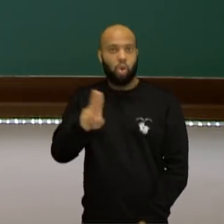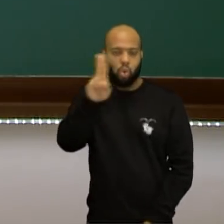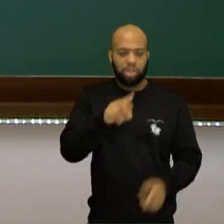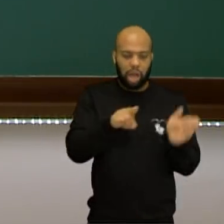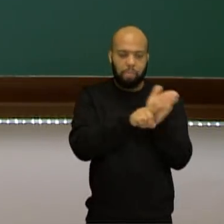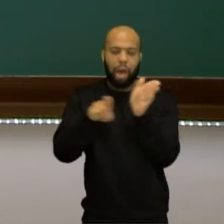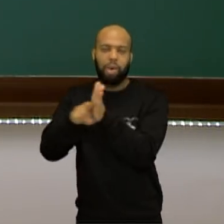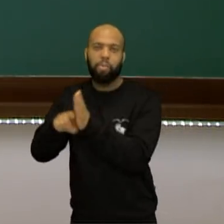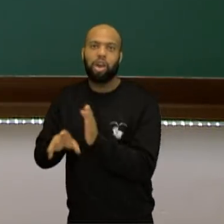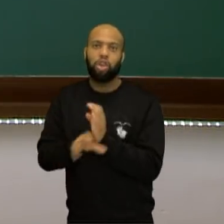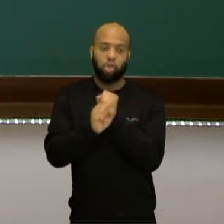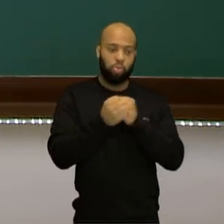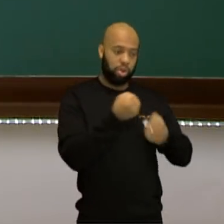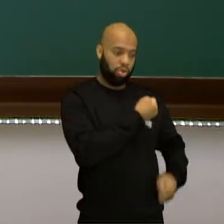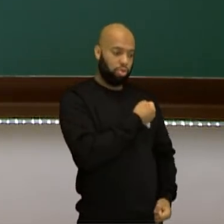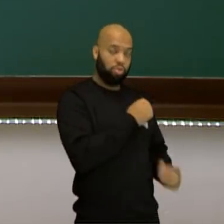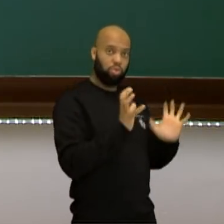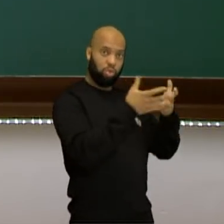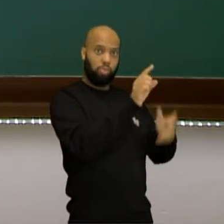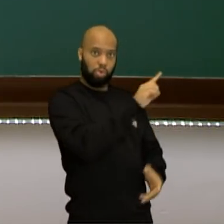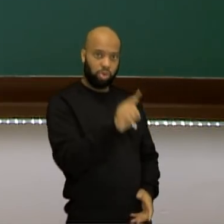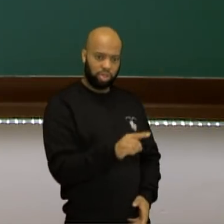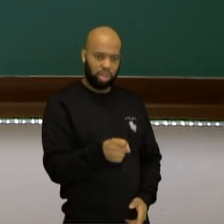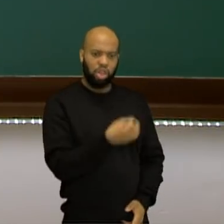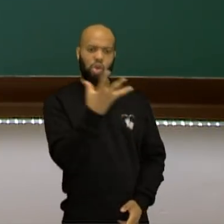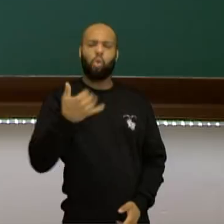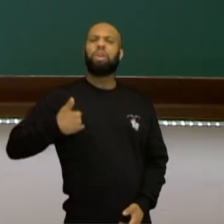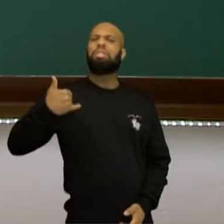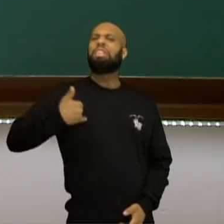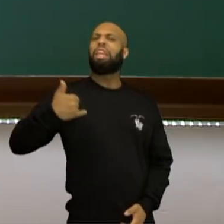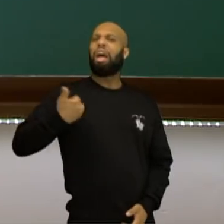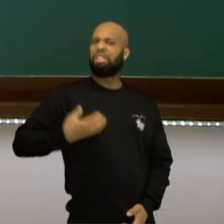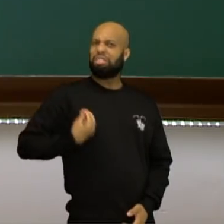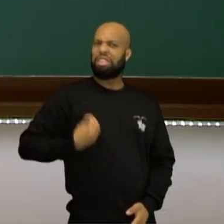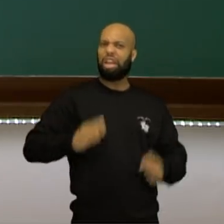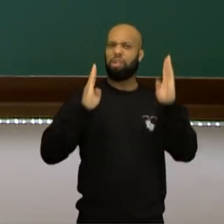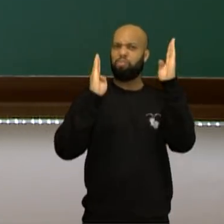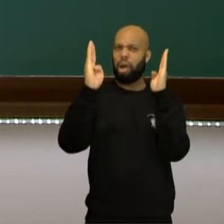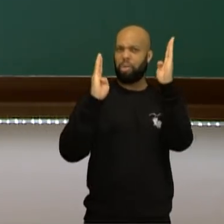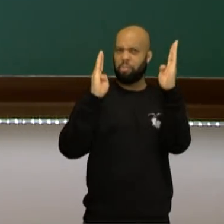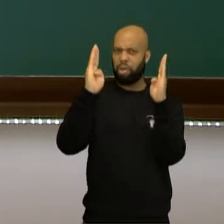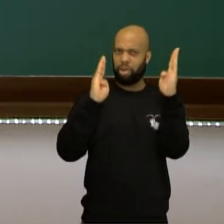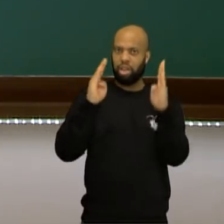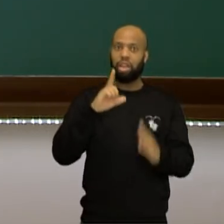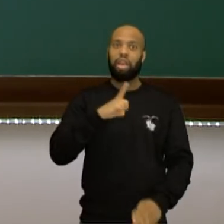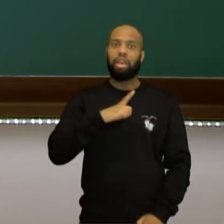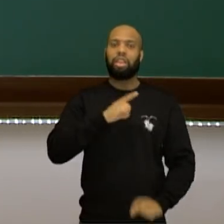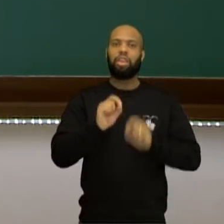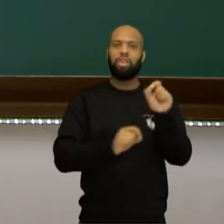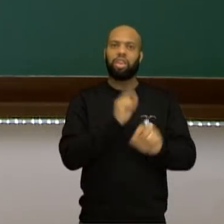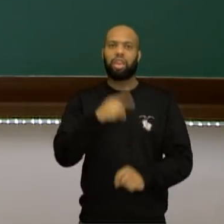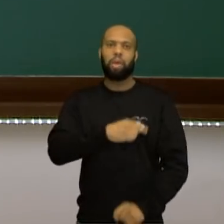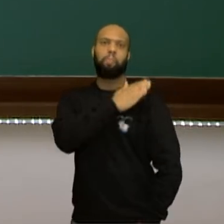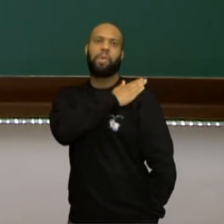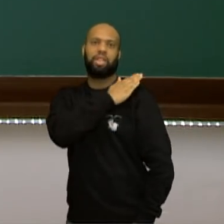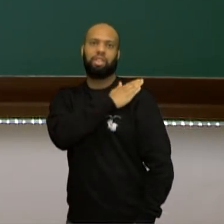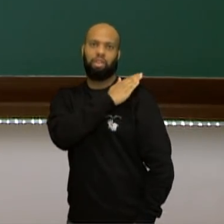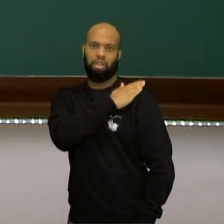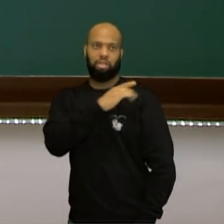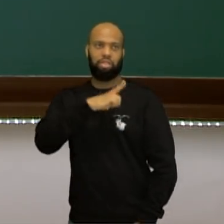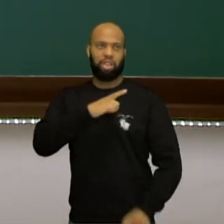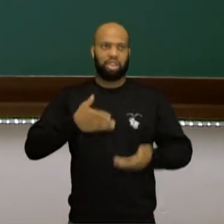inteiros, calcule quantos anos viveu cada um desses filósofos. Então, nós temos Platão, que nasceu em 428